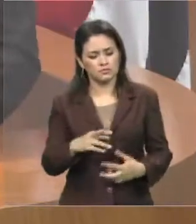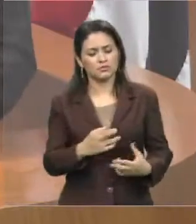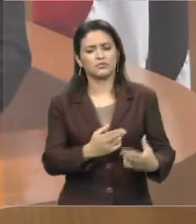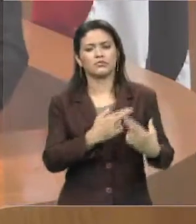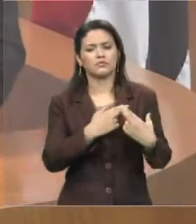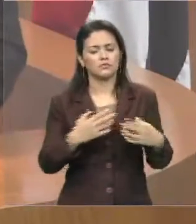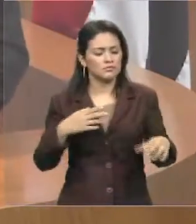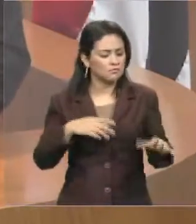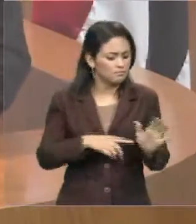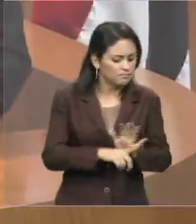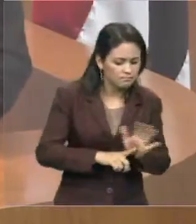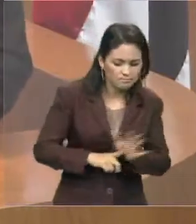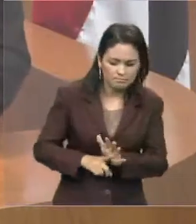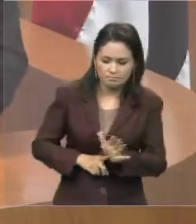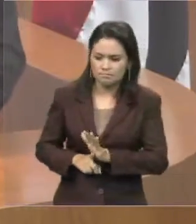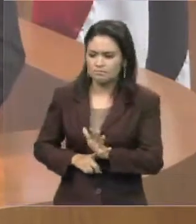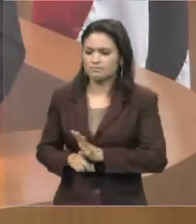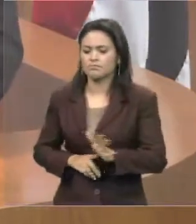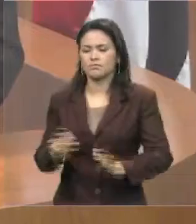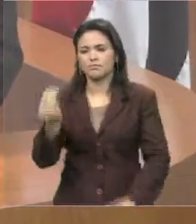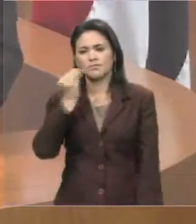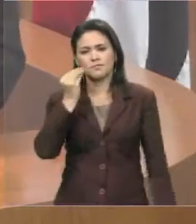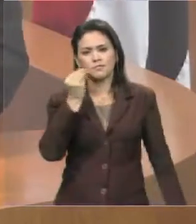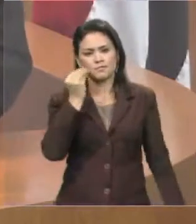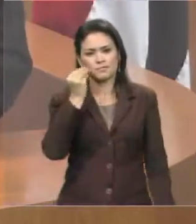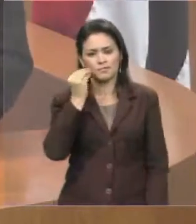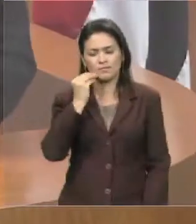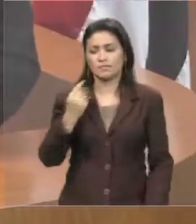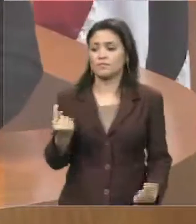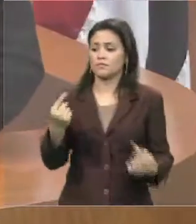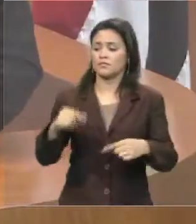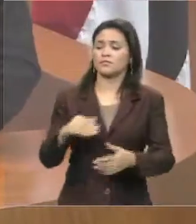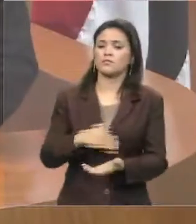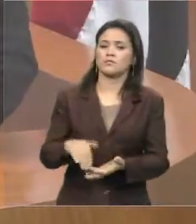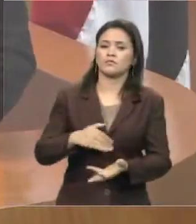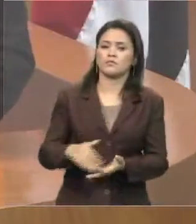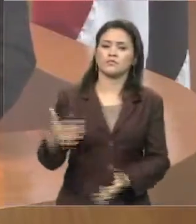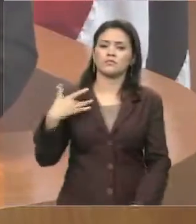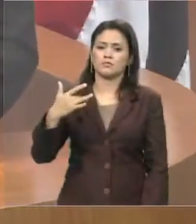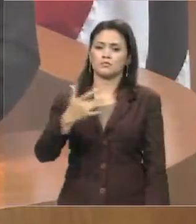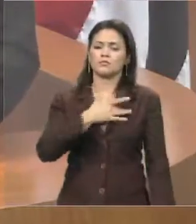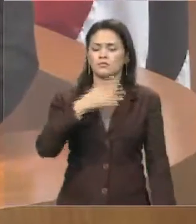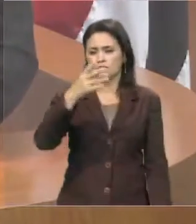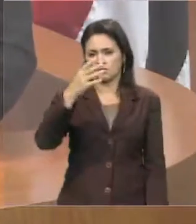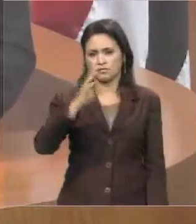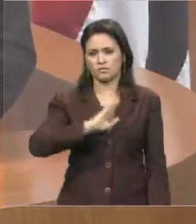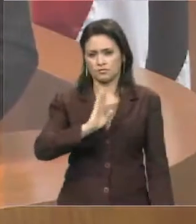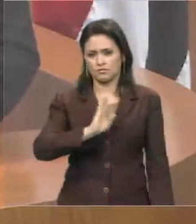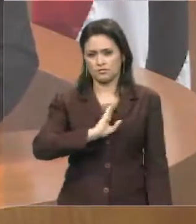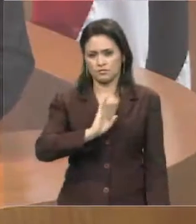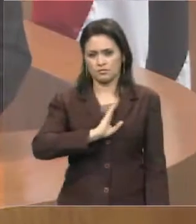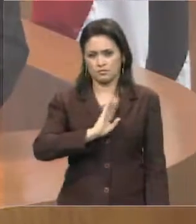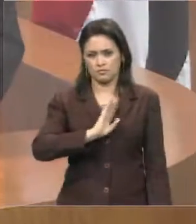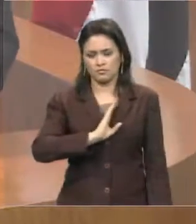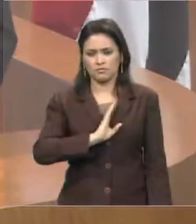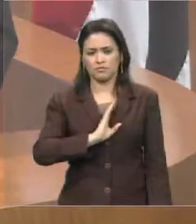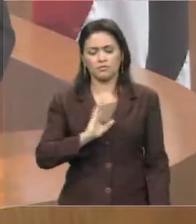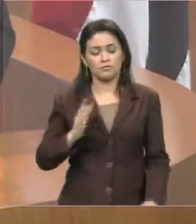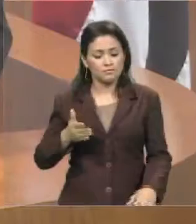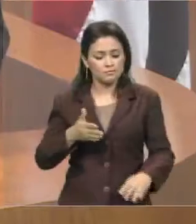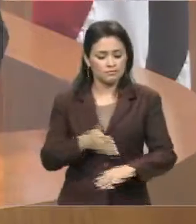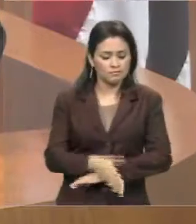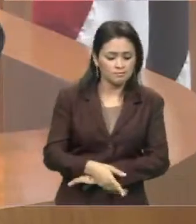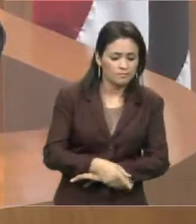que investigue, abra uma investigação contra a Secretaria de Saúde de Bacabal, que faça uma visita em loco